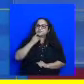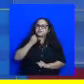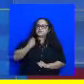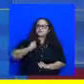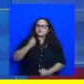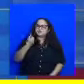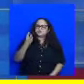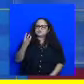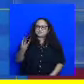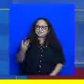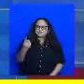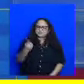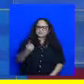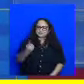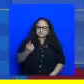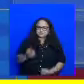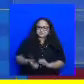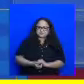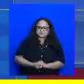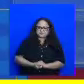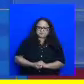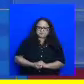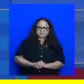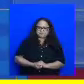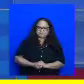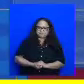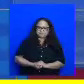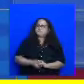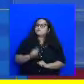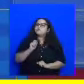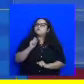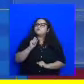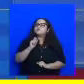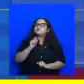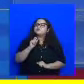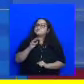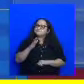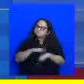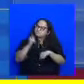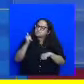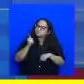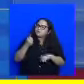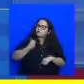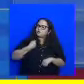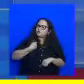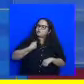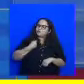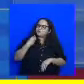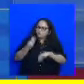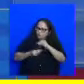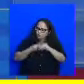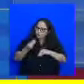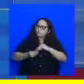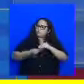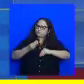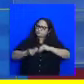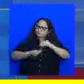31. Vermelha, 31. Será que vem por aí? Vamos chamar mais um número. O globo segue